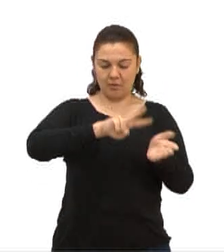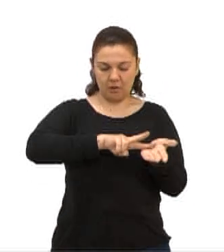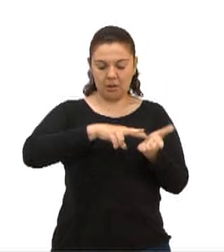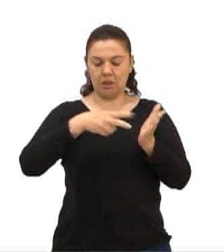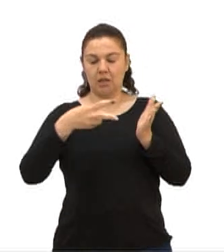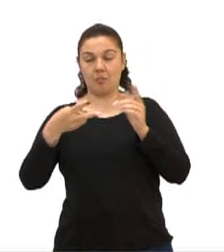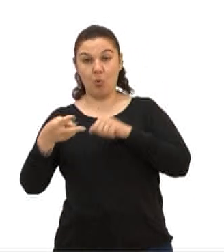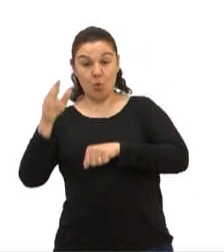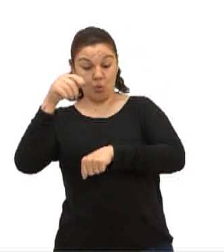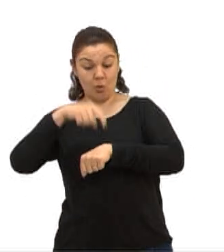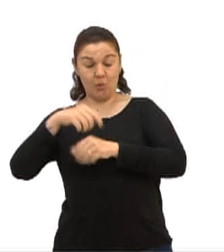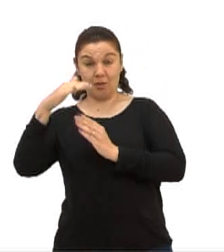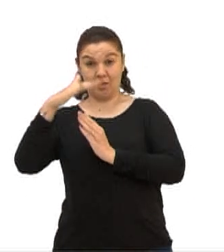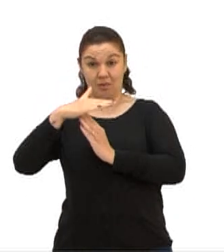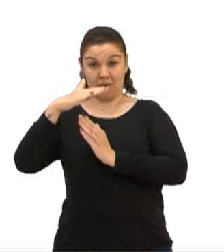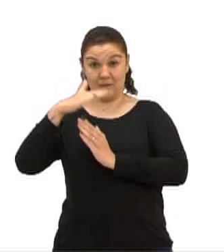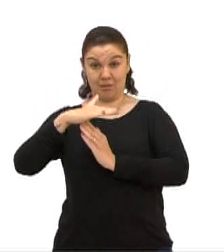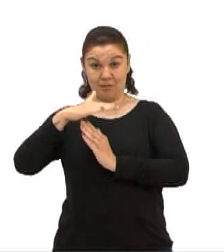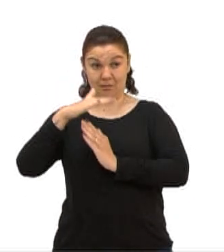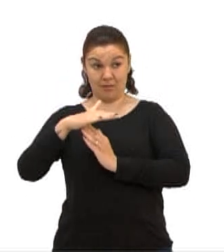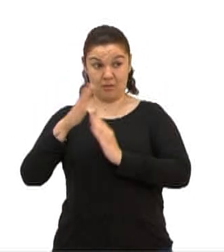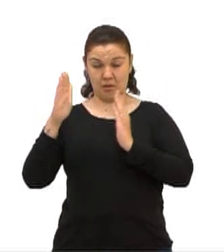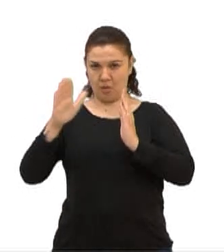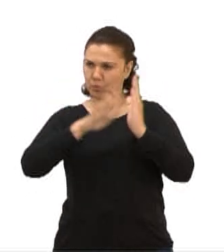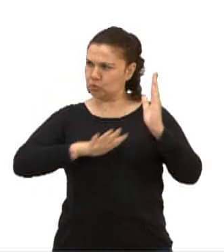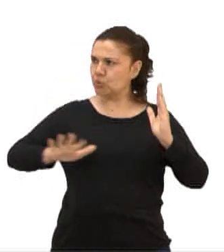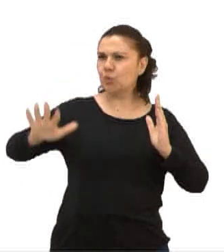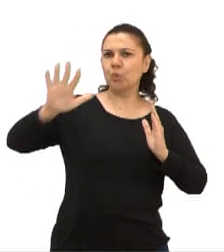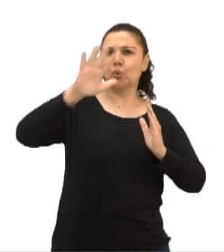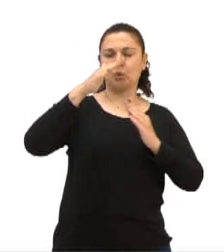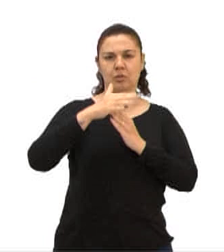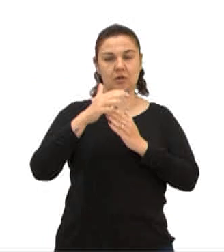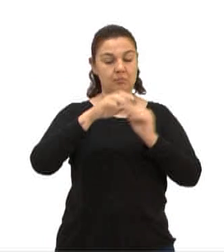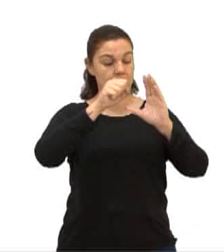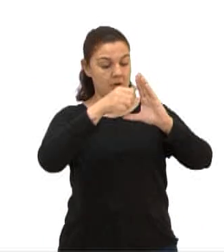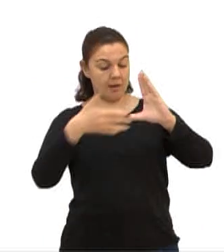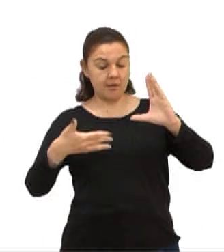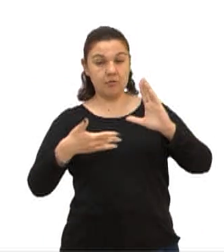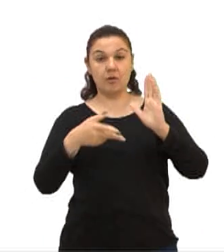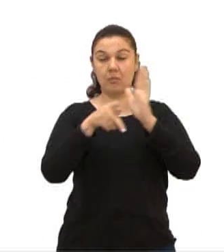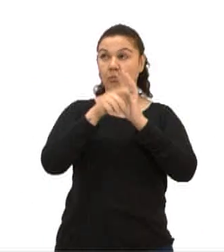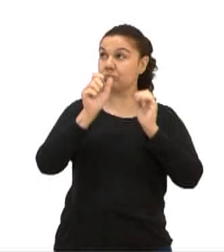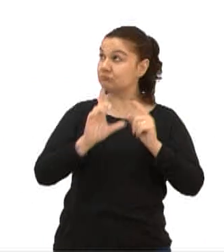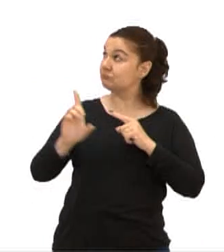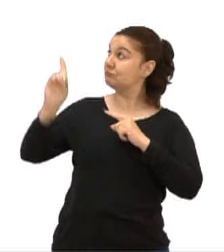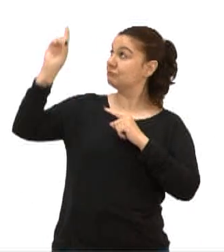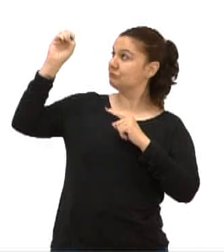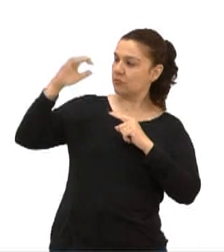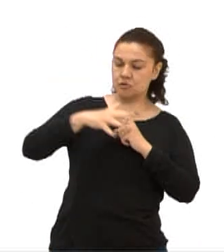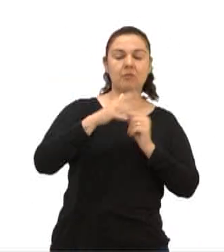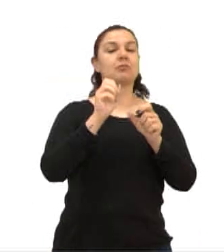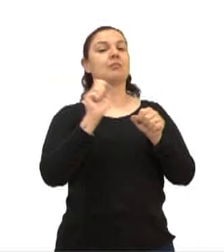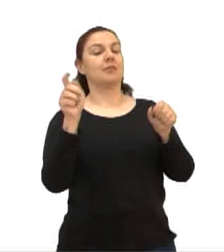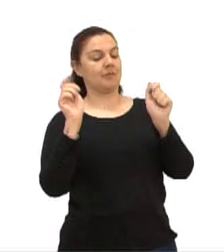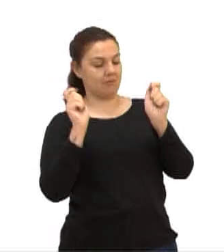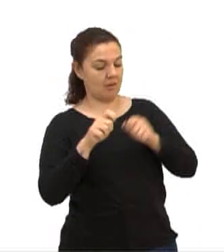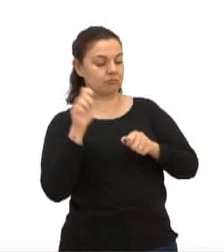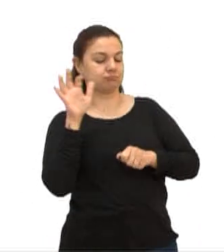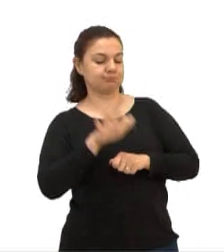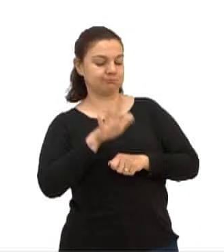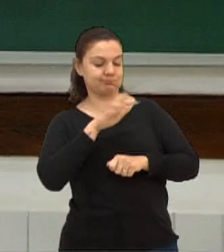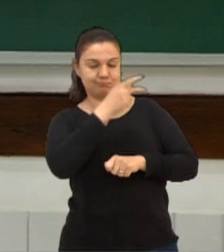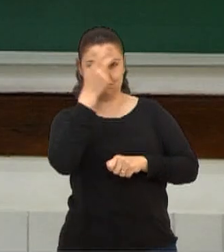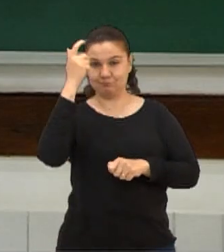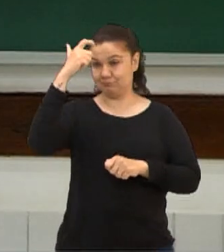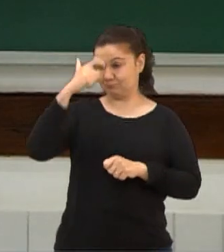transfere para o tempo, né, para o tempo em si, características divinas, capazes de interferir na vida do